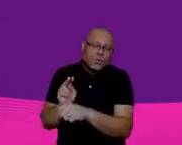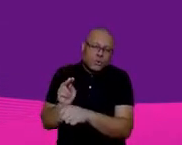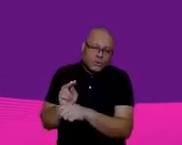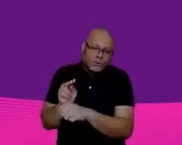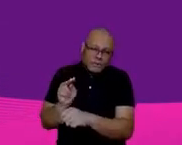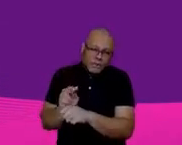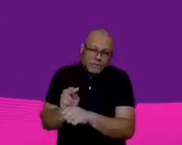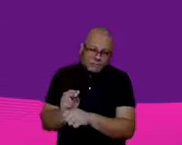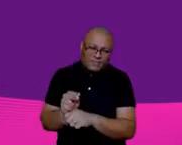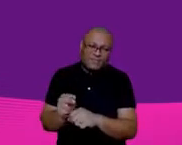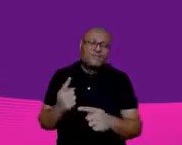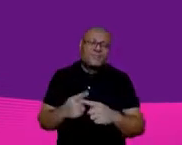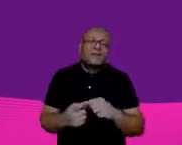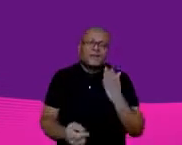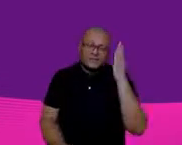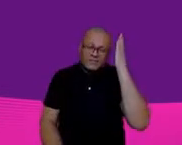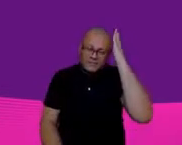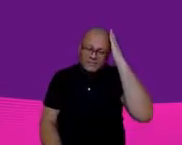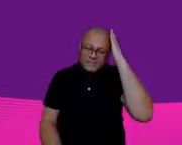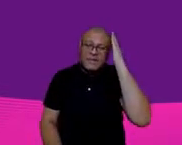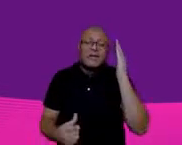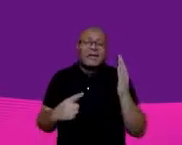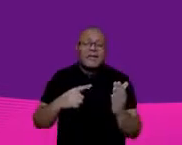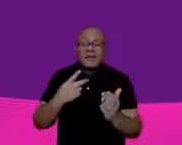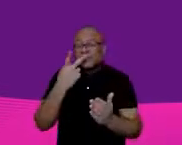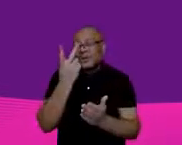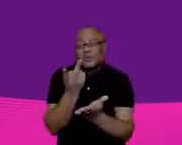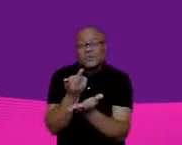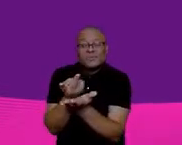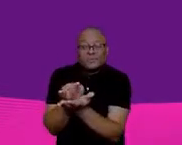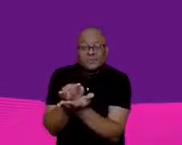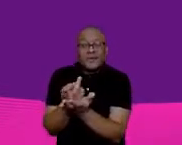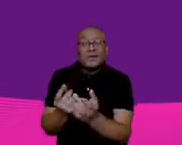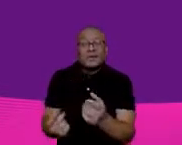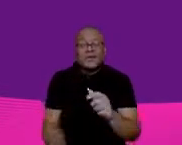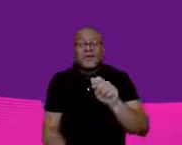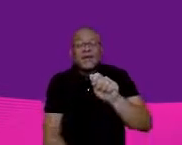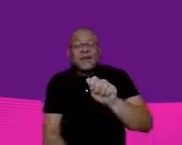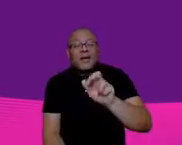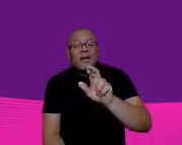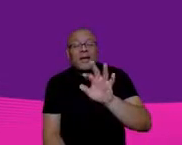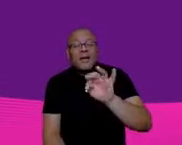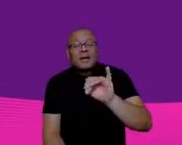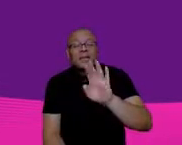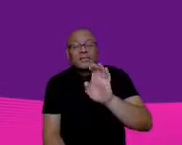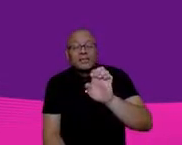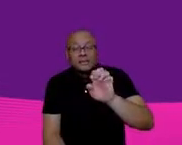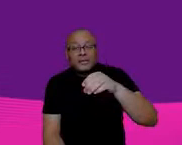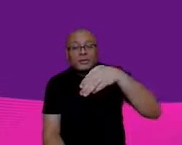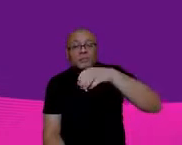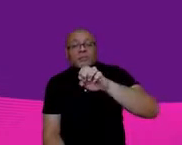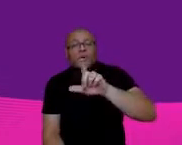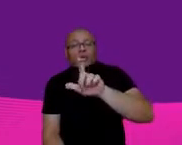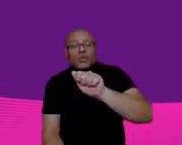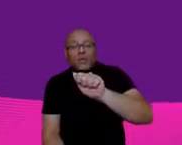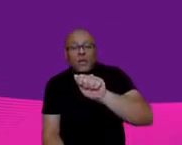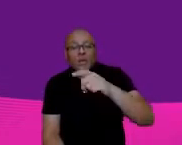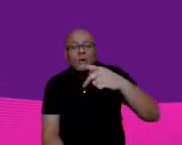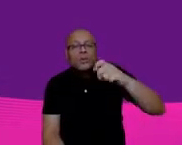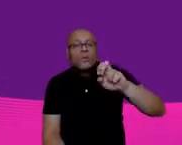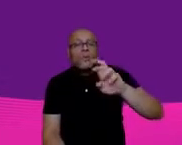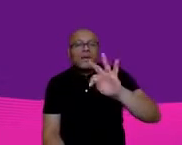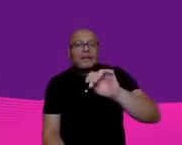temos pacientes com uma artrite medial, lateral, patelar ou dois dos pontos e, claro,